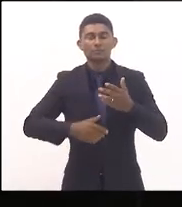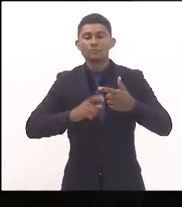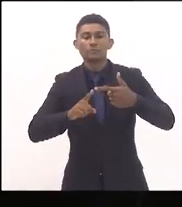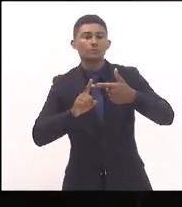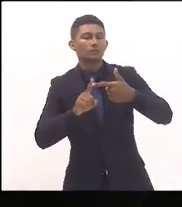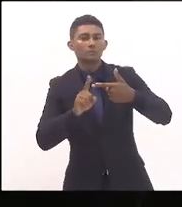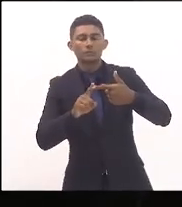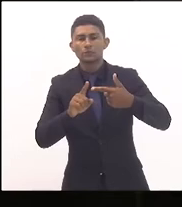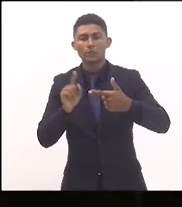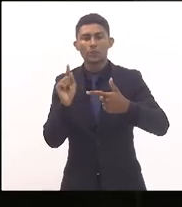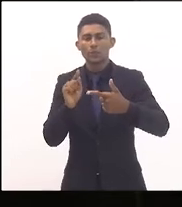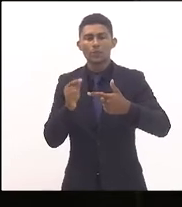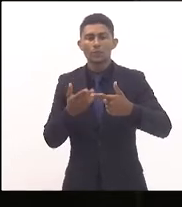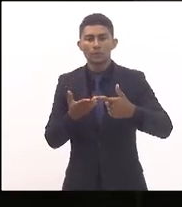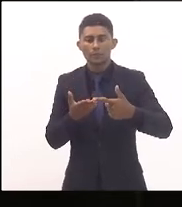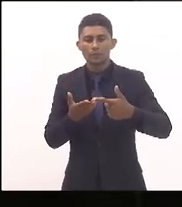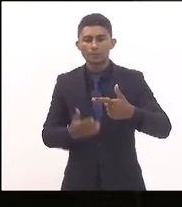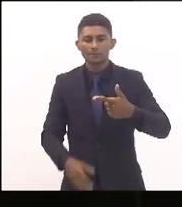lugar